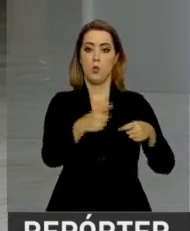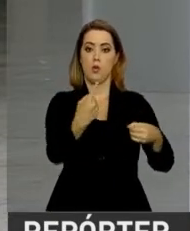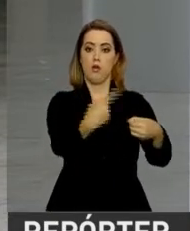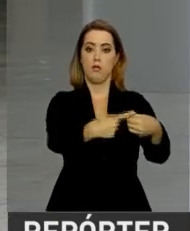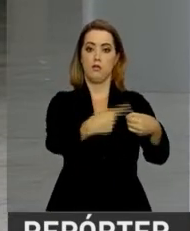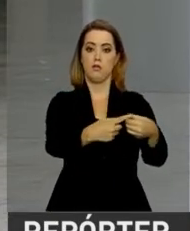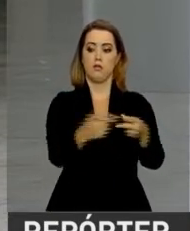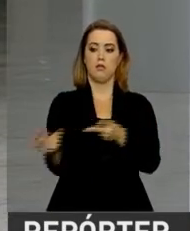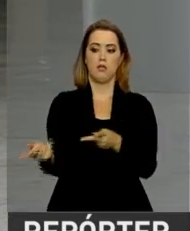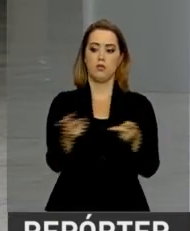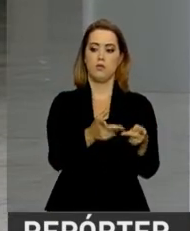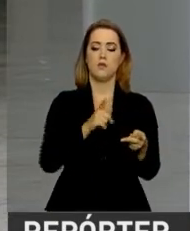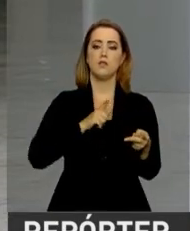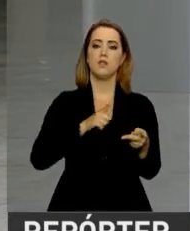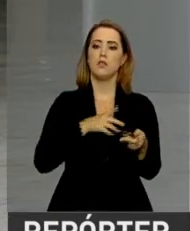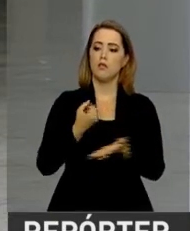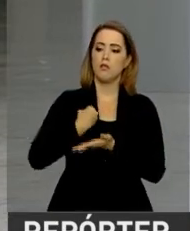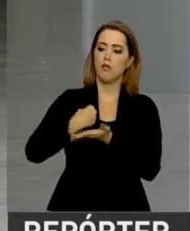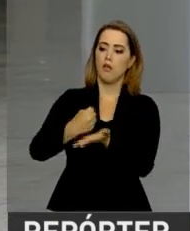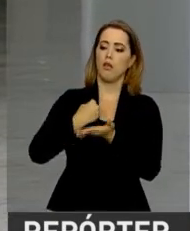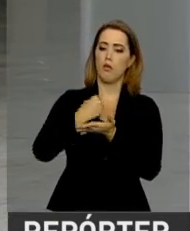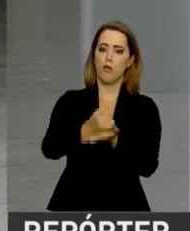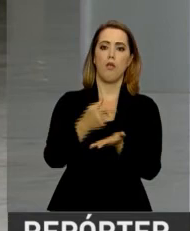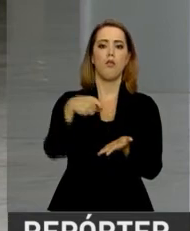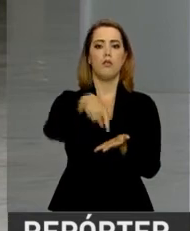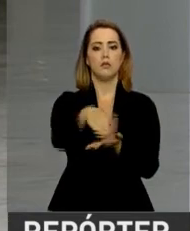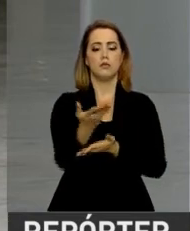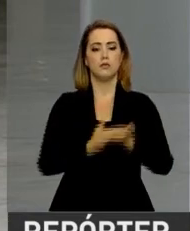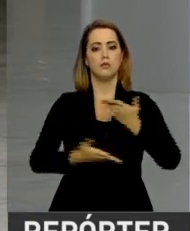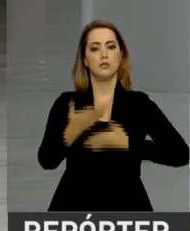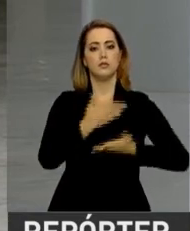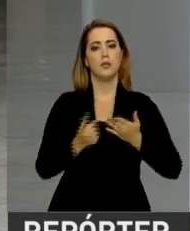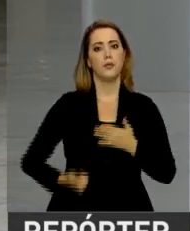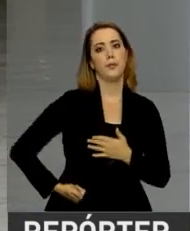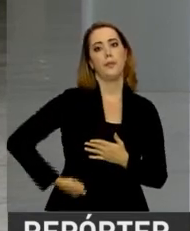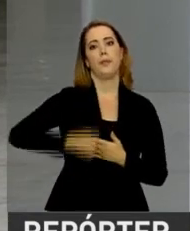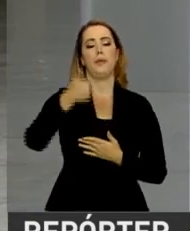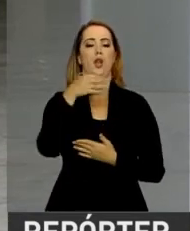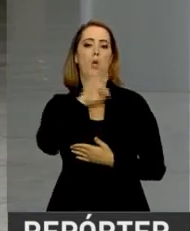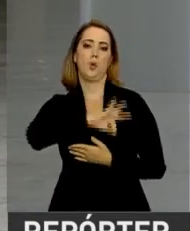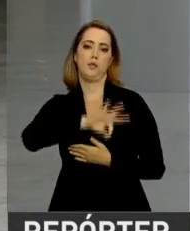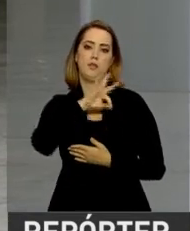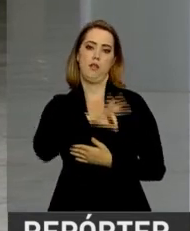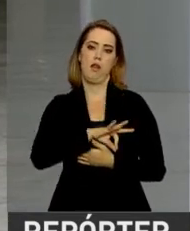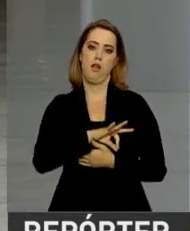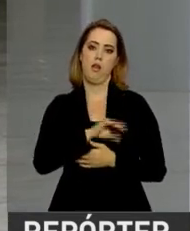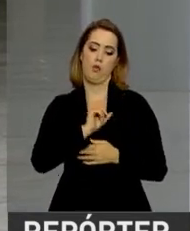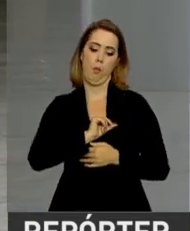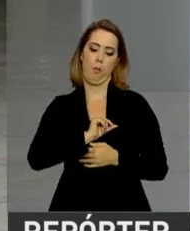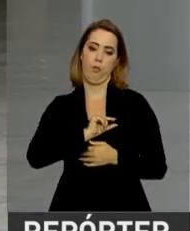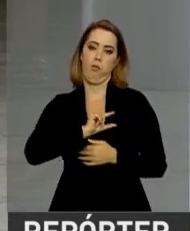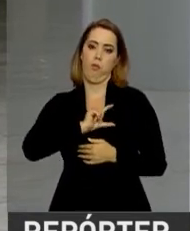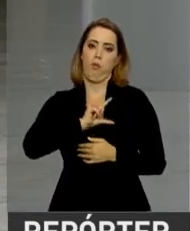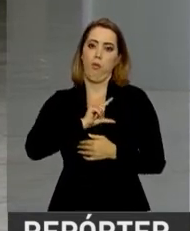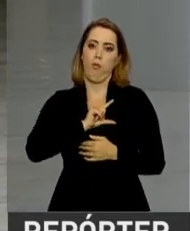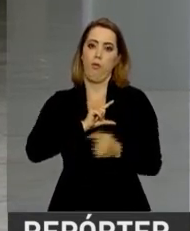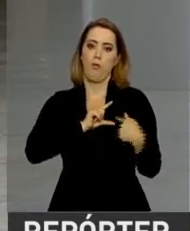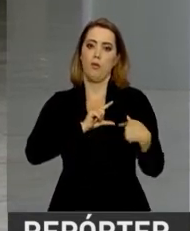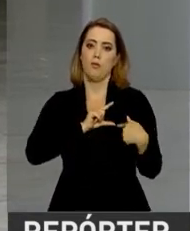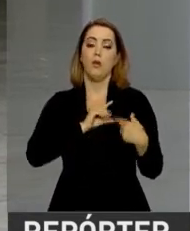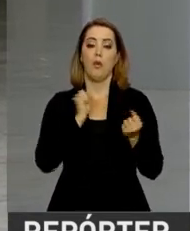existe uma oferta de vagas de trabalho no mercado com uma remuneração melhor do que aquele a que ele está inserido